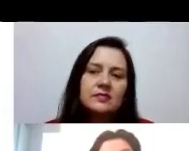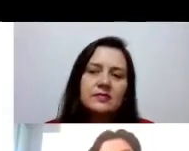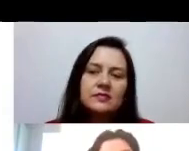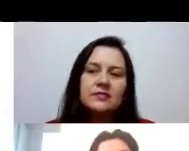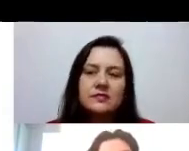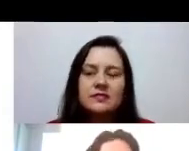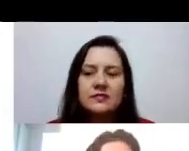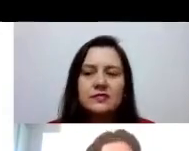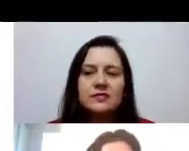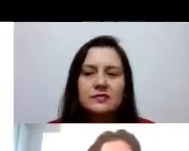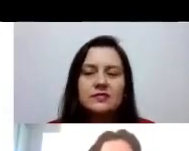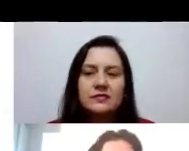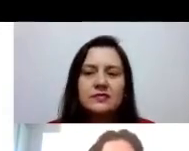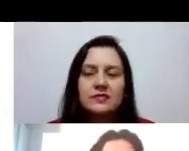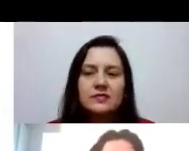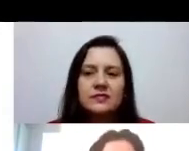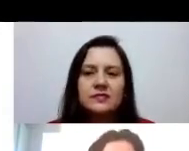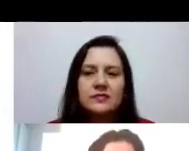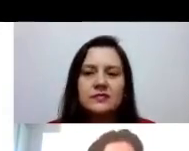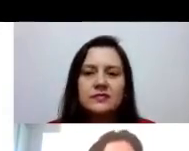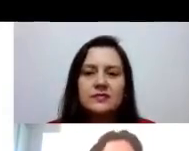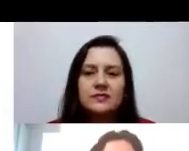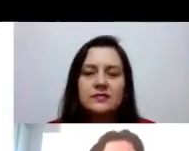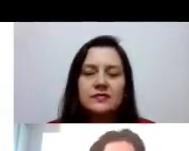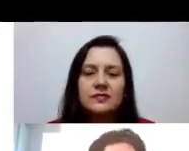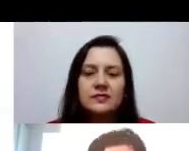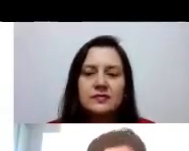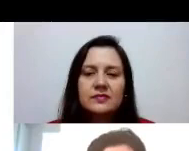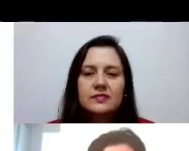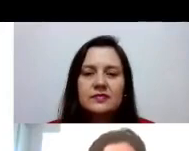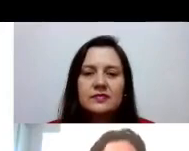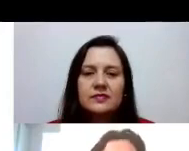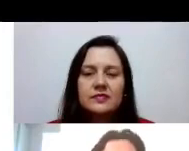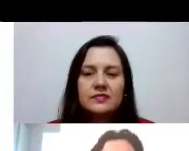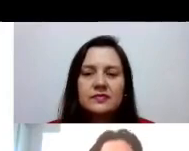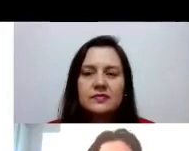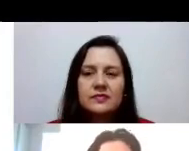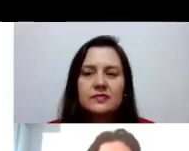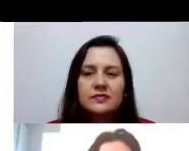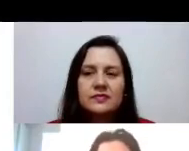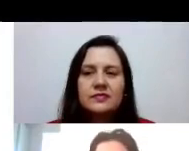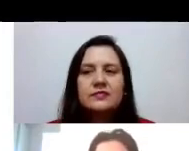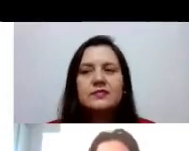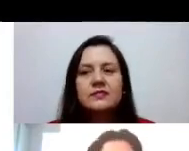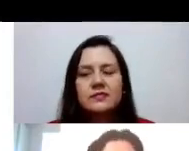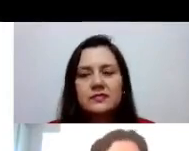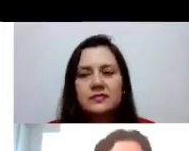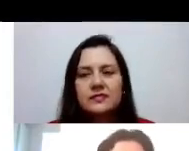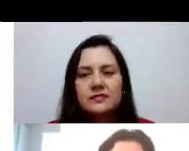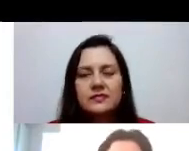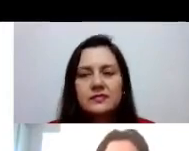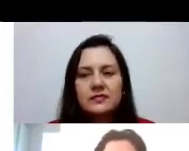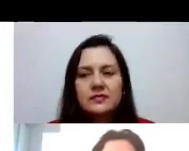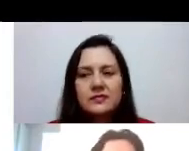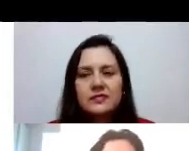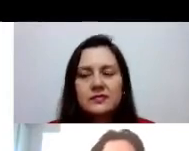um gerenciamento muito grande. Você tem um convênio com uma entidade X, esse convênio vai vencer. 6 meses